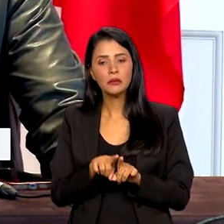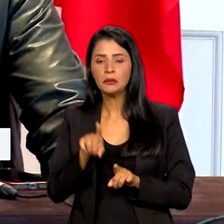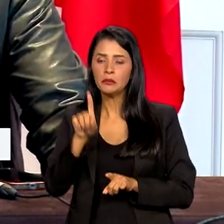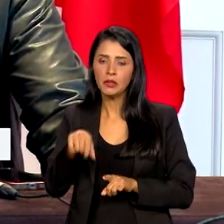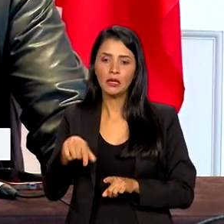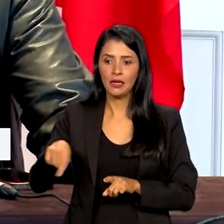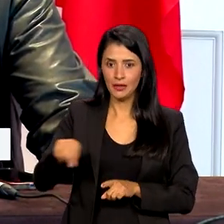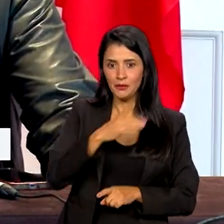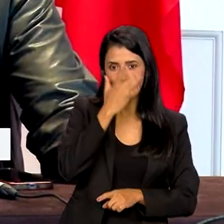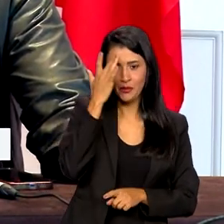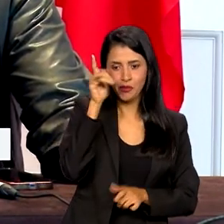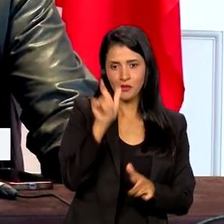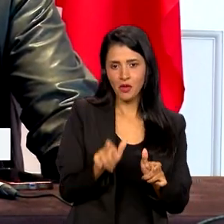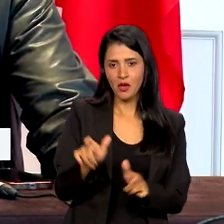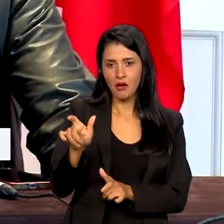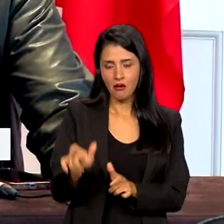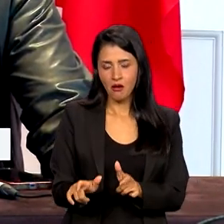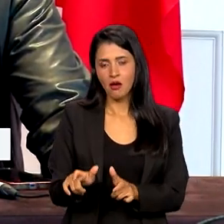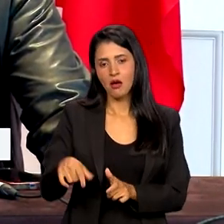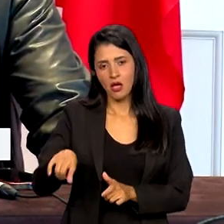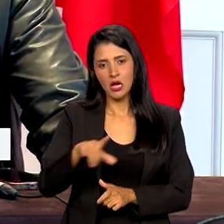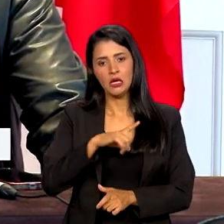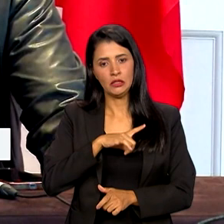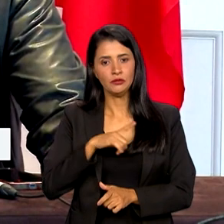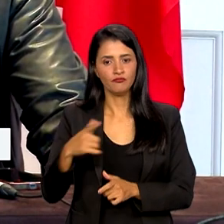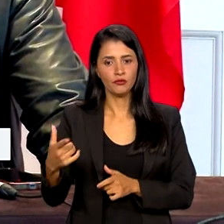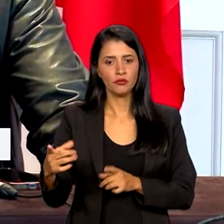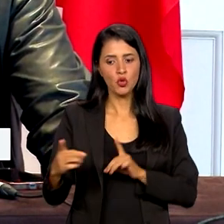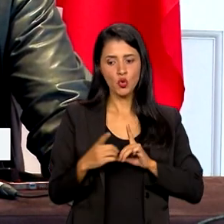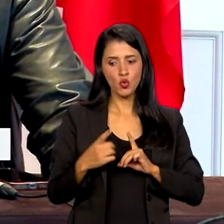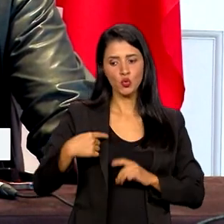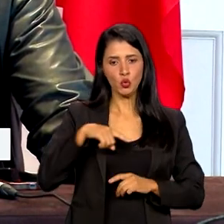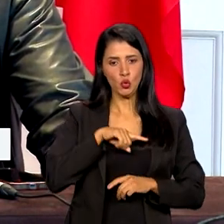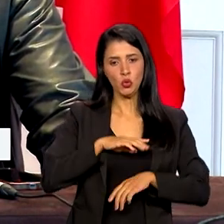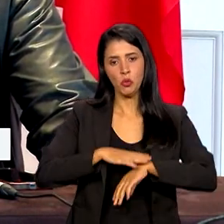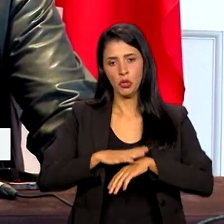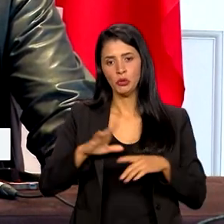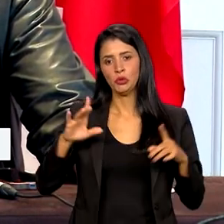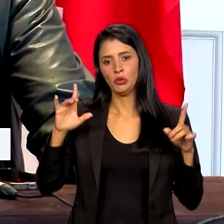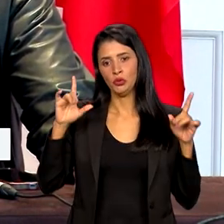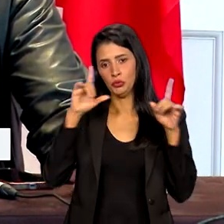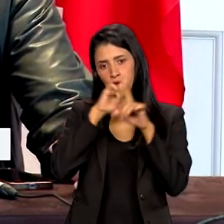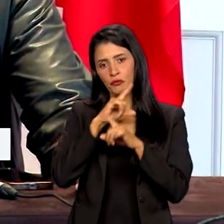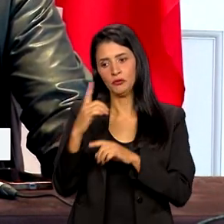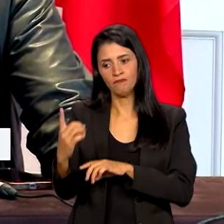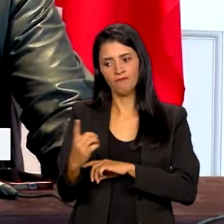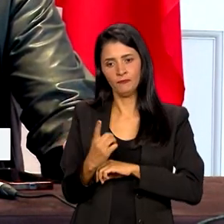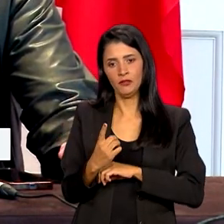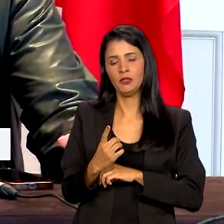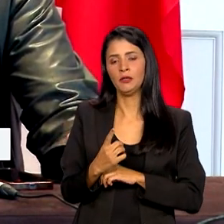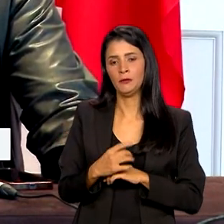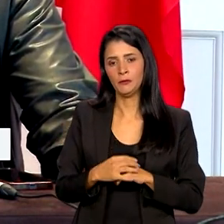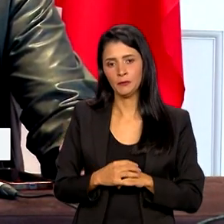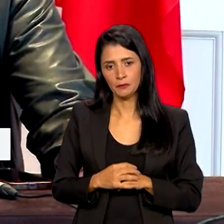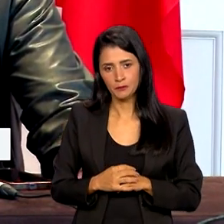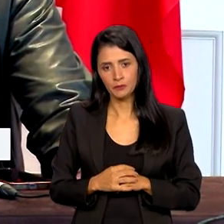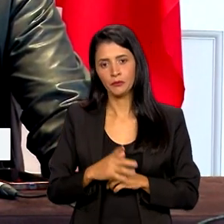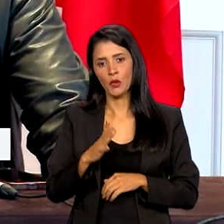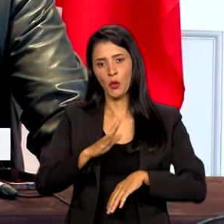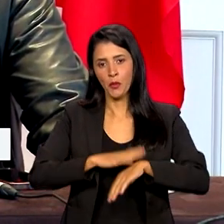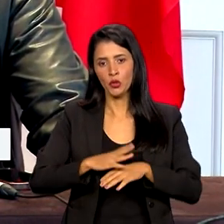essa gente teve conosco em momentos muito difíceis, num